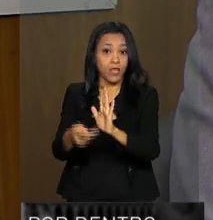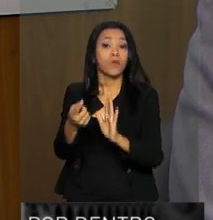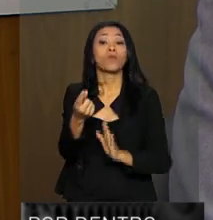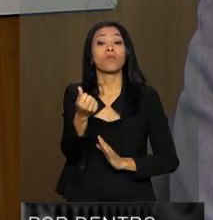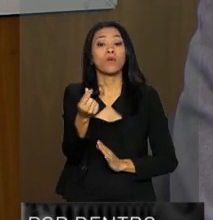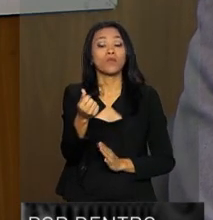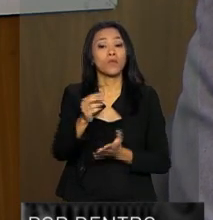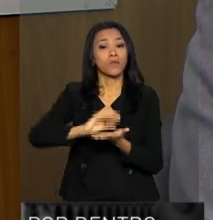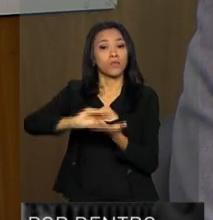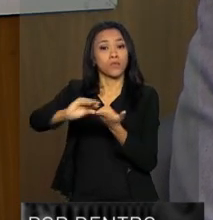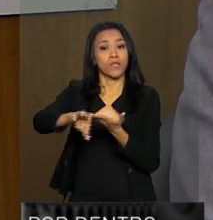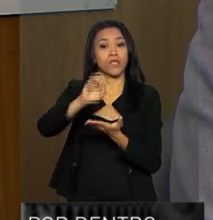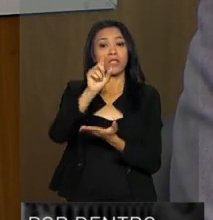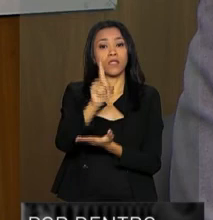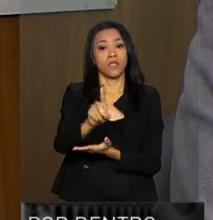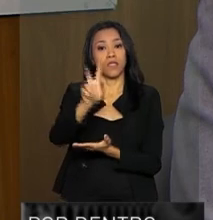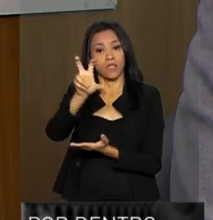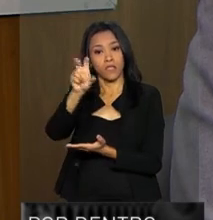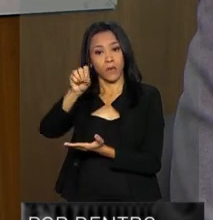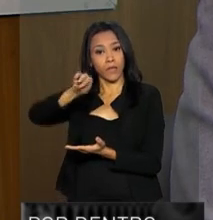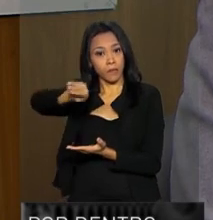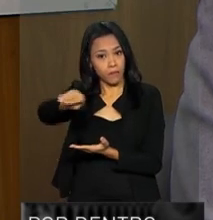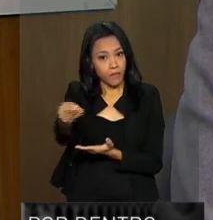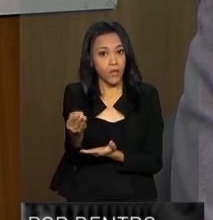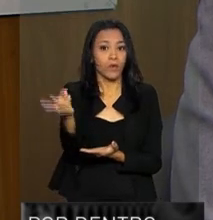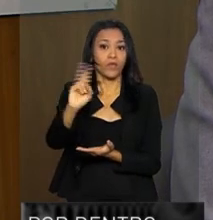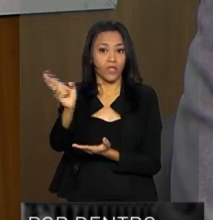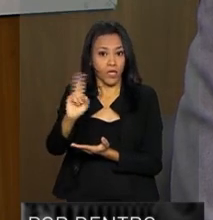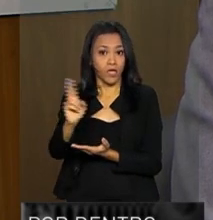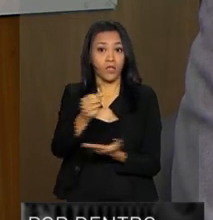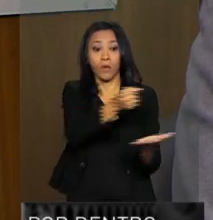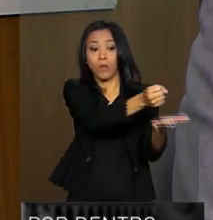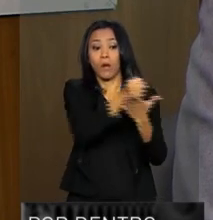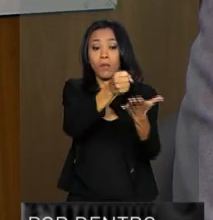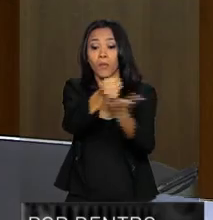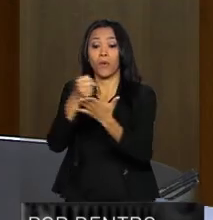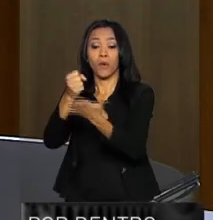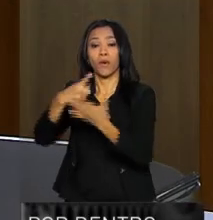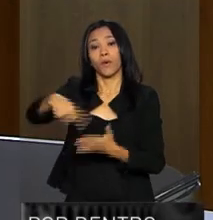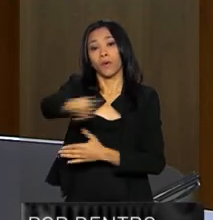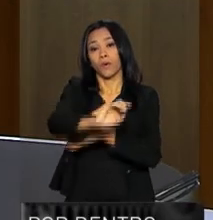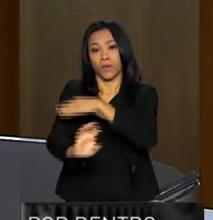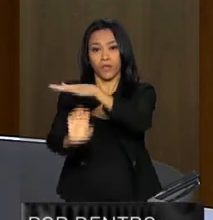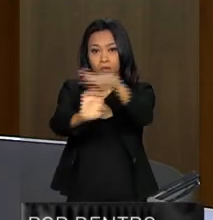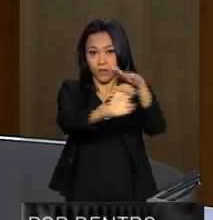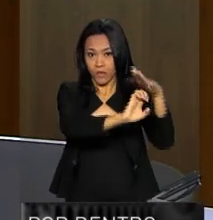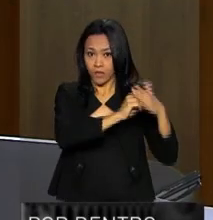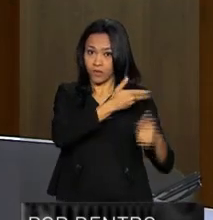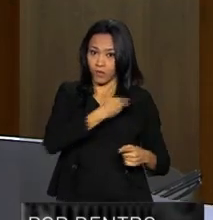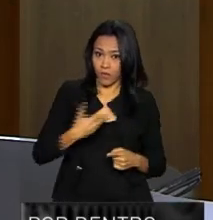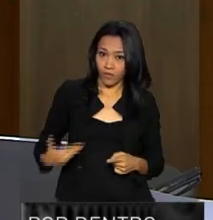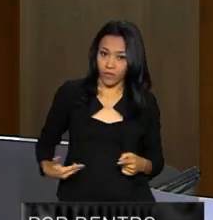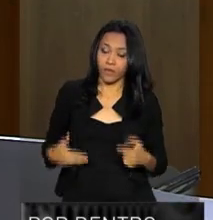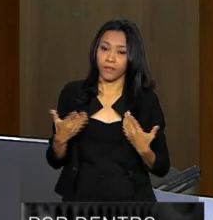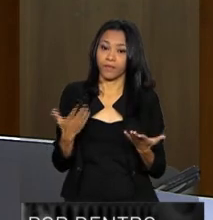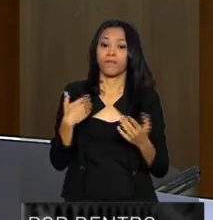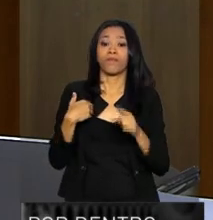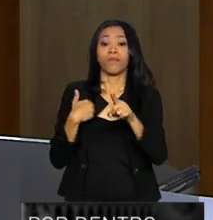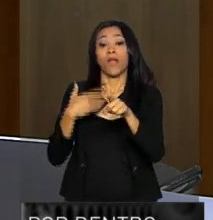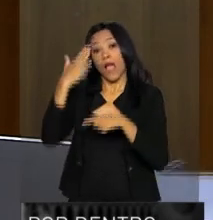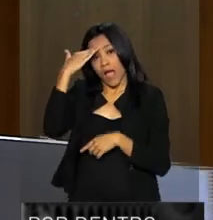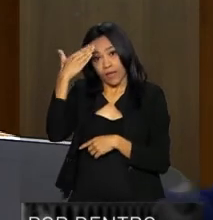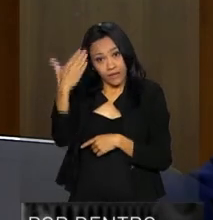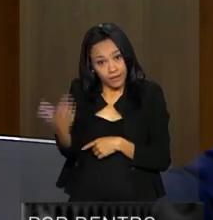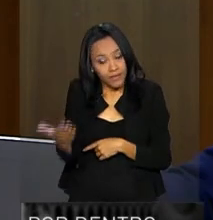em termos de patrocínios de empresas estatais agradeço a participação da tatiana campeão da rádio bandnews fm